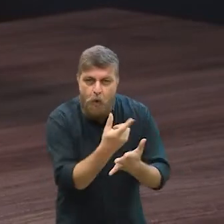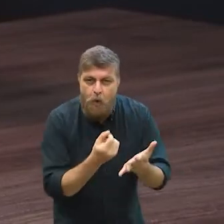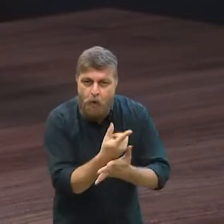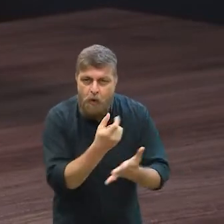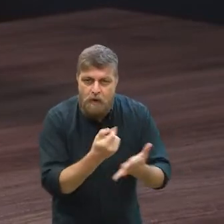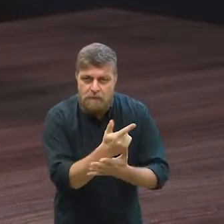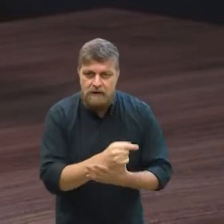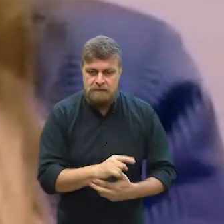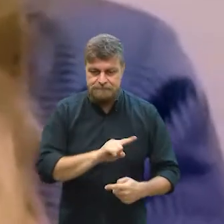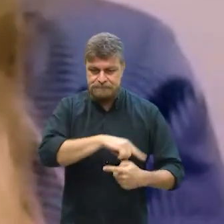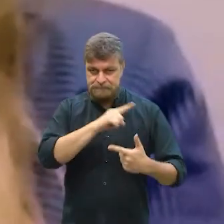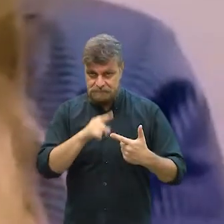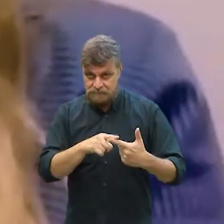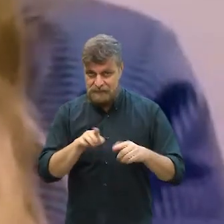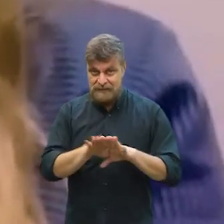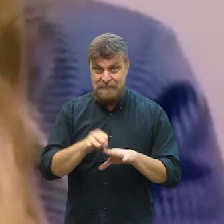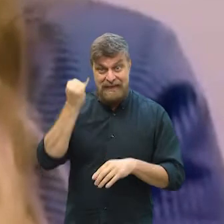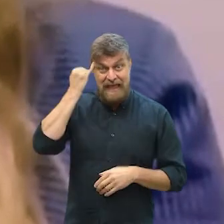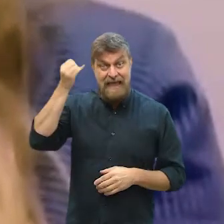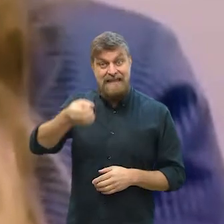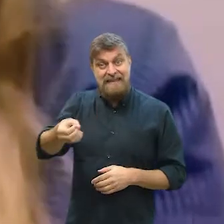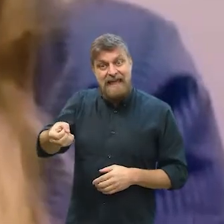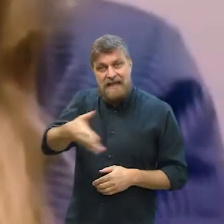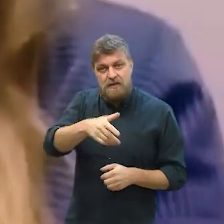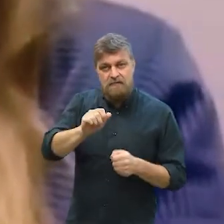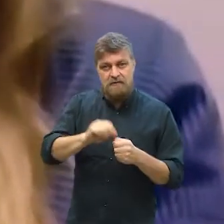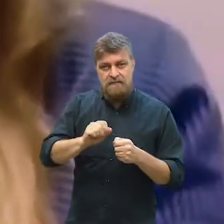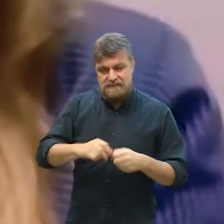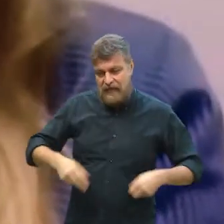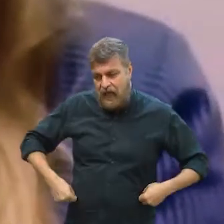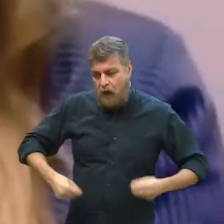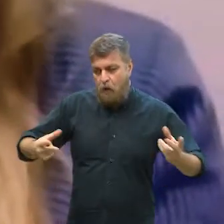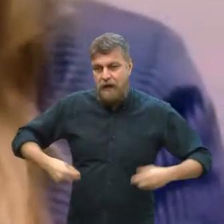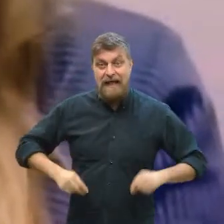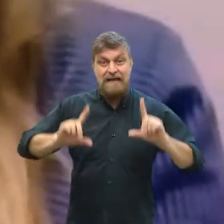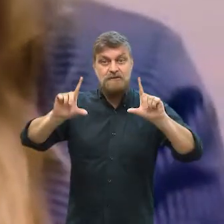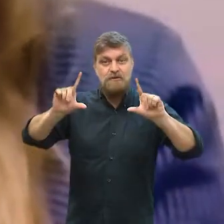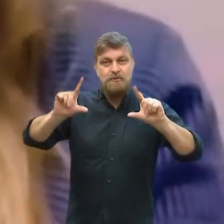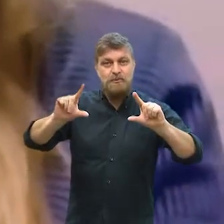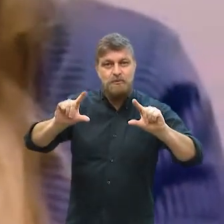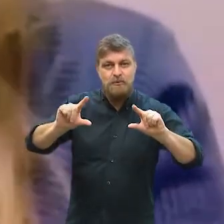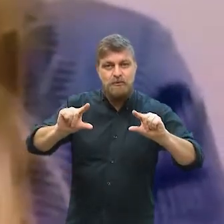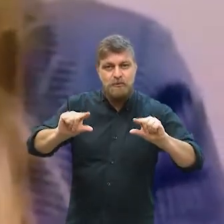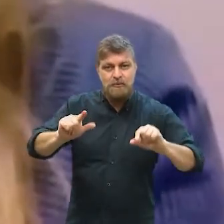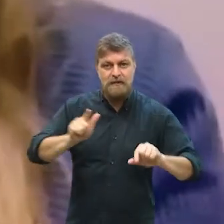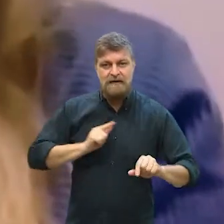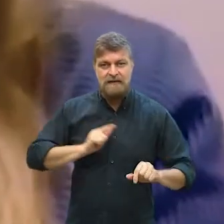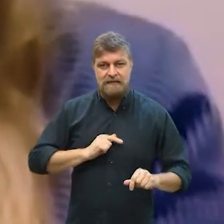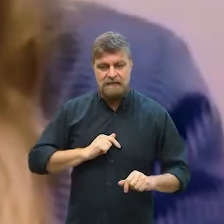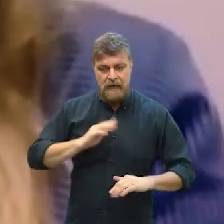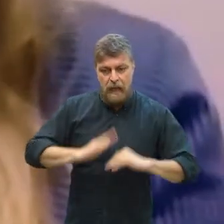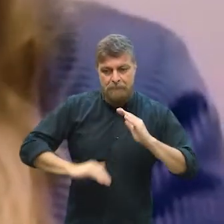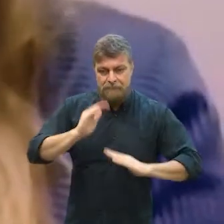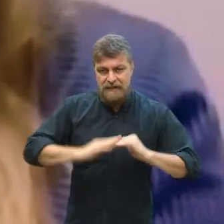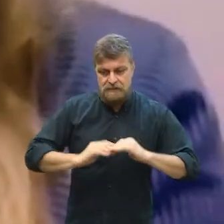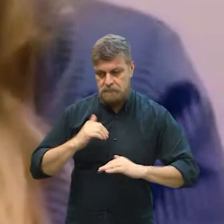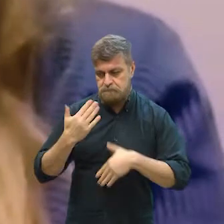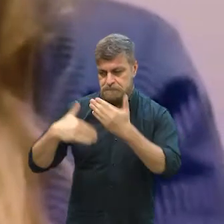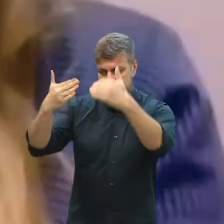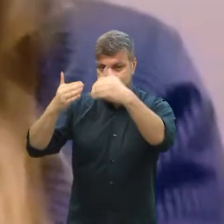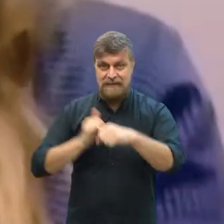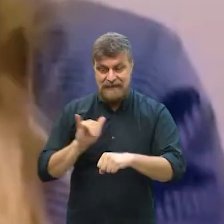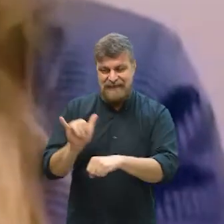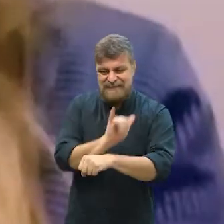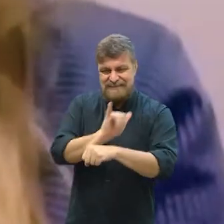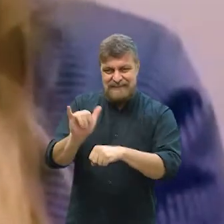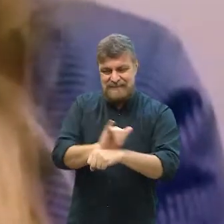da sua empresa. Uma outra oportunidade da inovação é de reduzir os custos da sua empresa, aumentar a produtividade. Então,